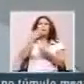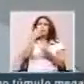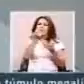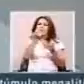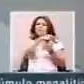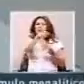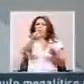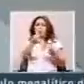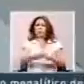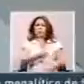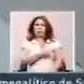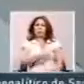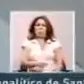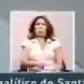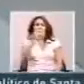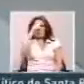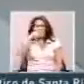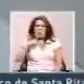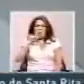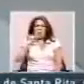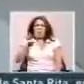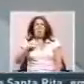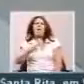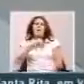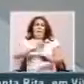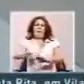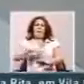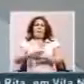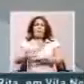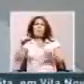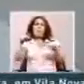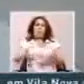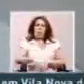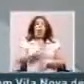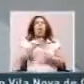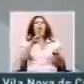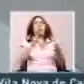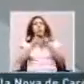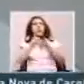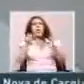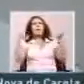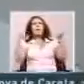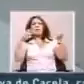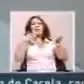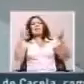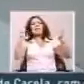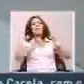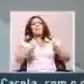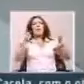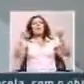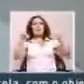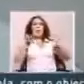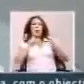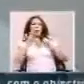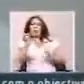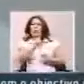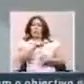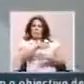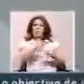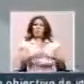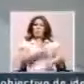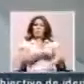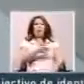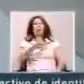algumas destas atividades menos positivas e menos divertidas no contexto da praxe académica.